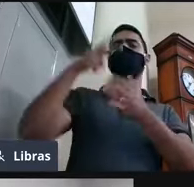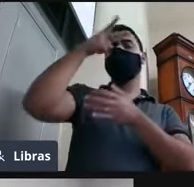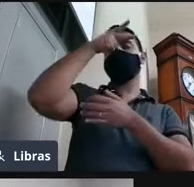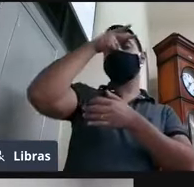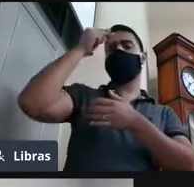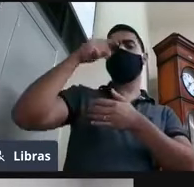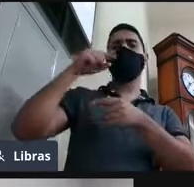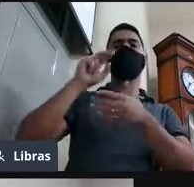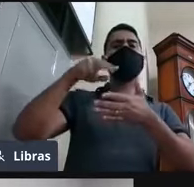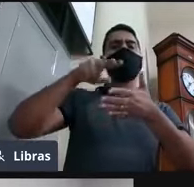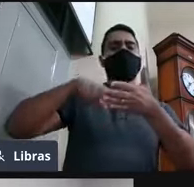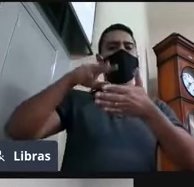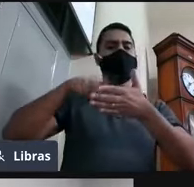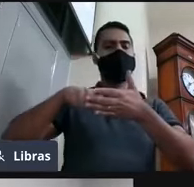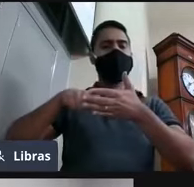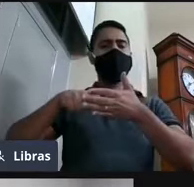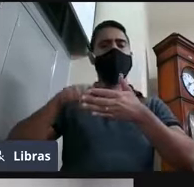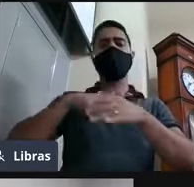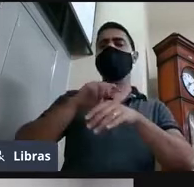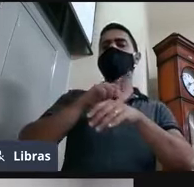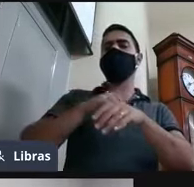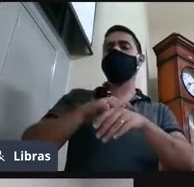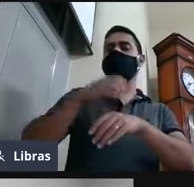foi lido,